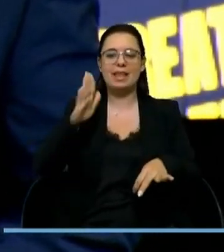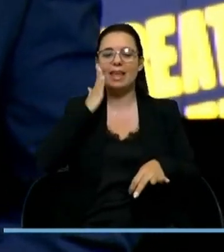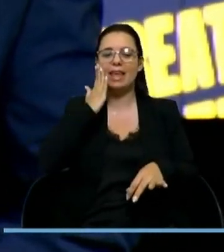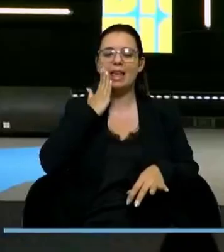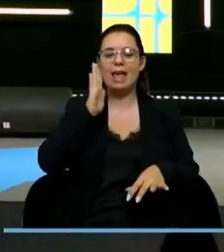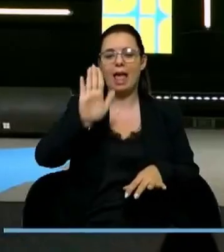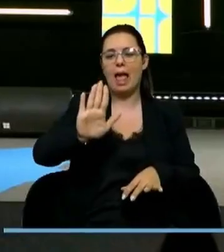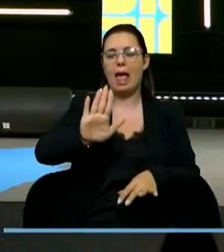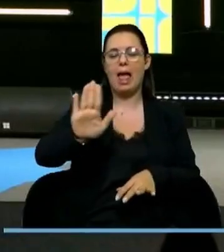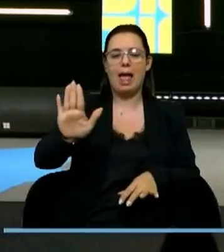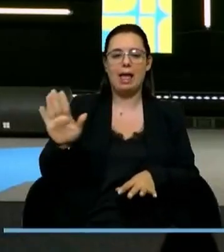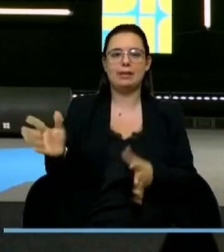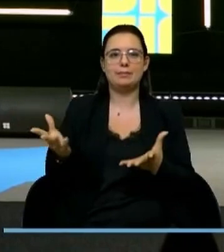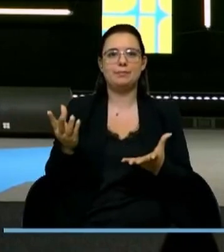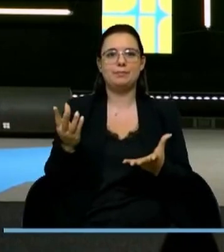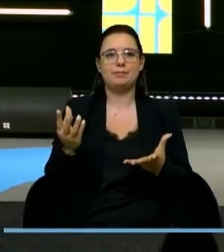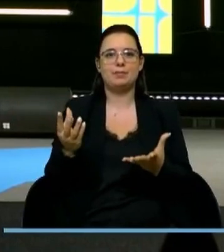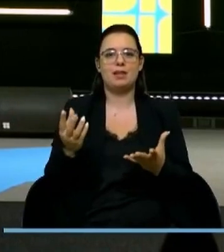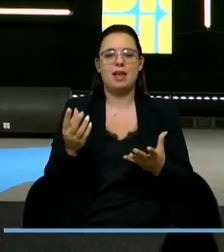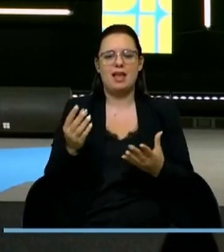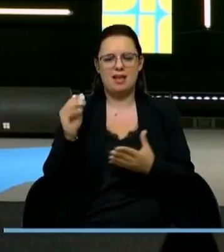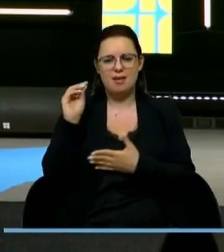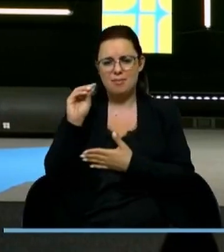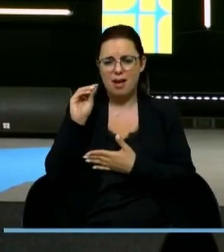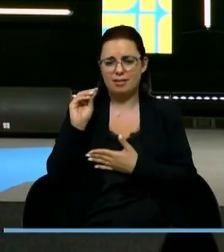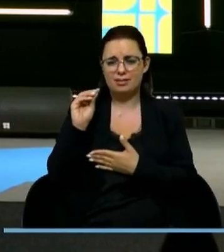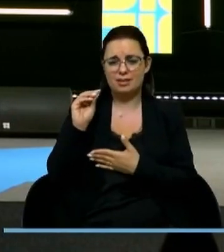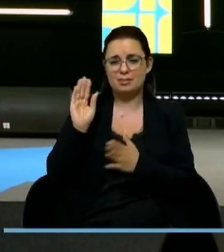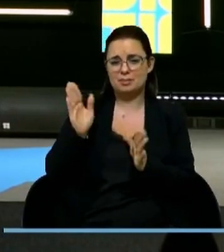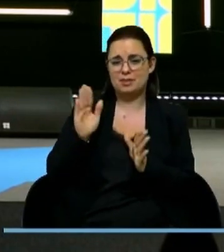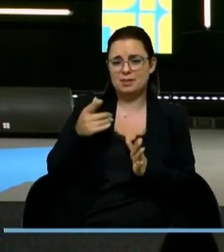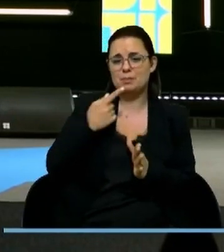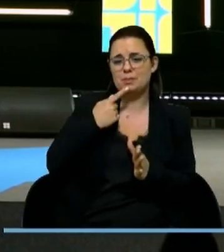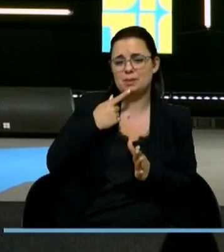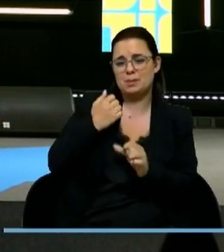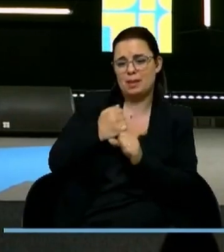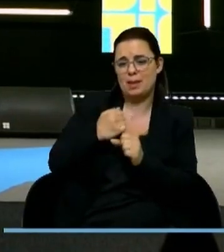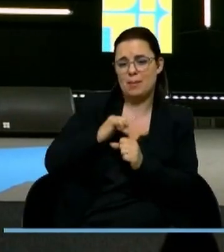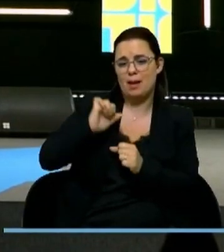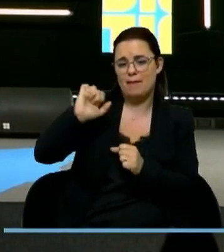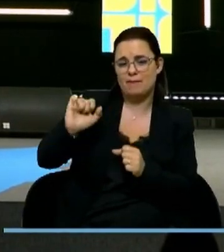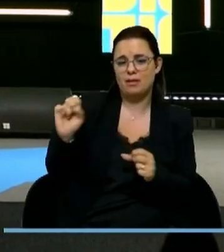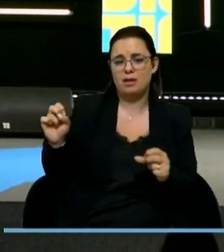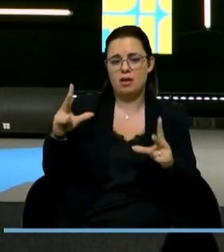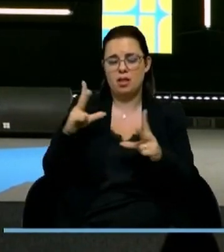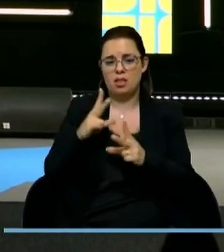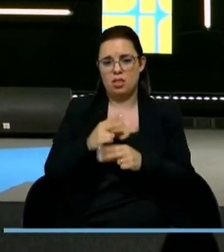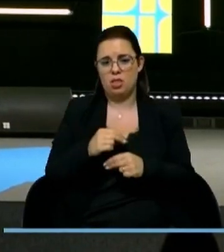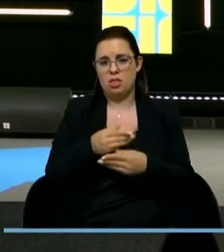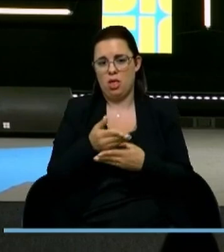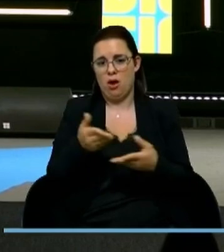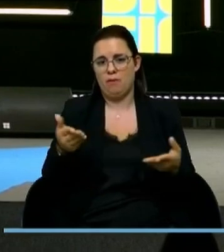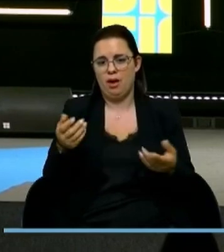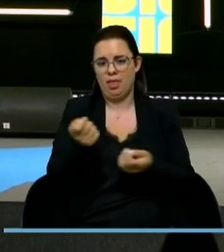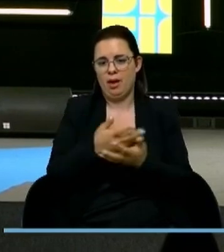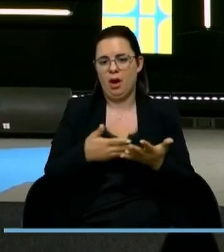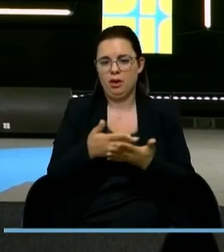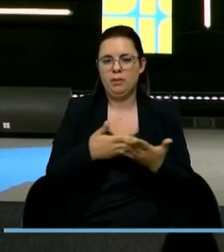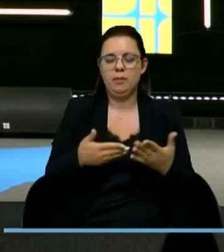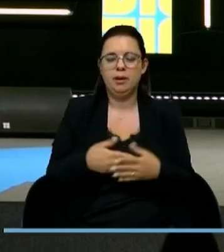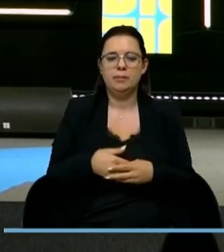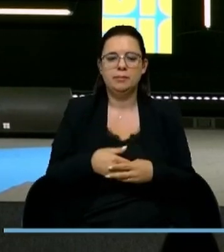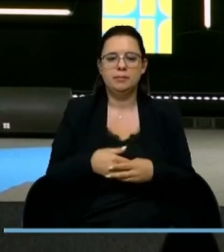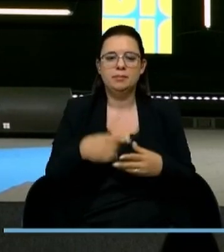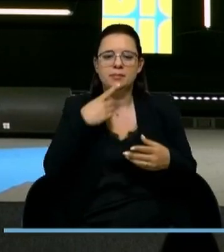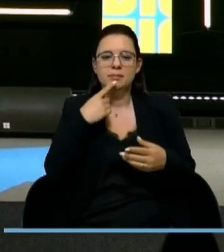meio, o intermediário, a banca vai ter que perceber qual é o seu papel nesta nova tokenização da economia. Já